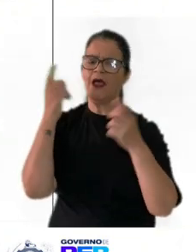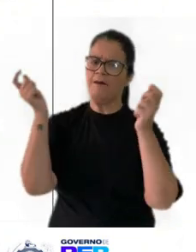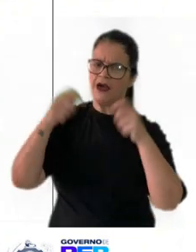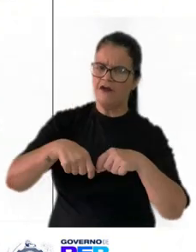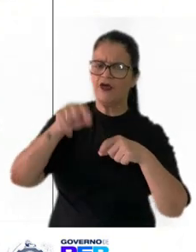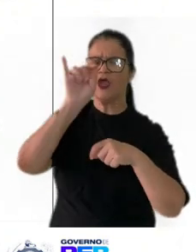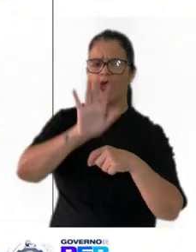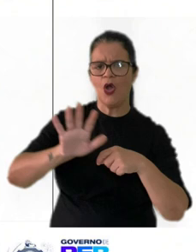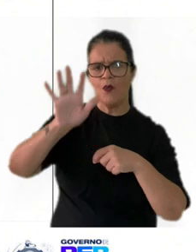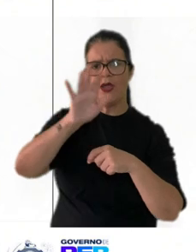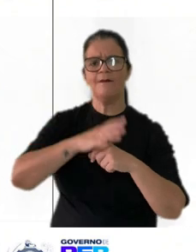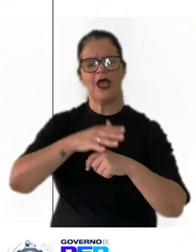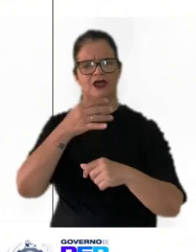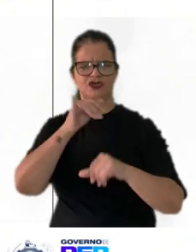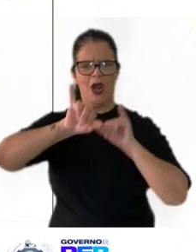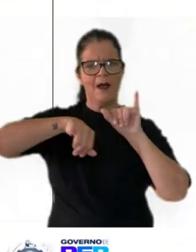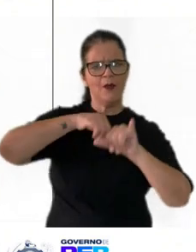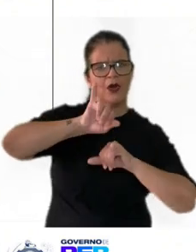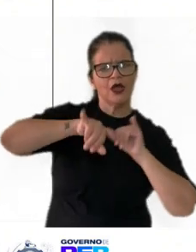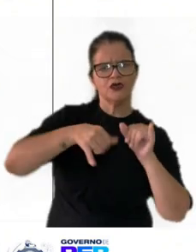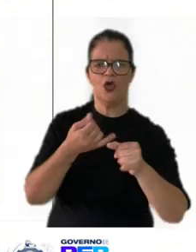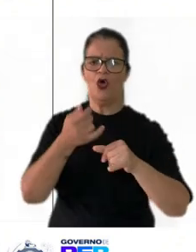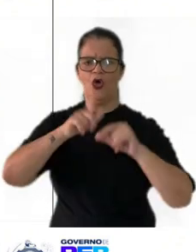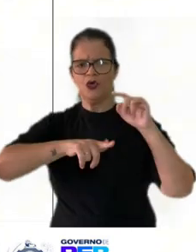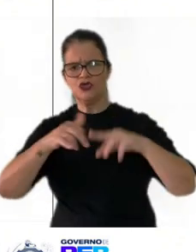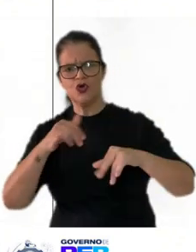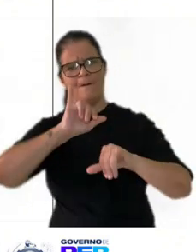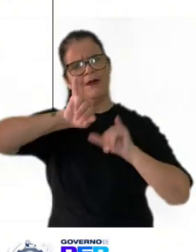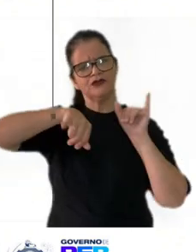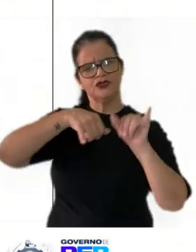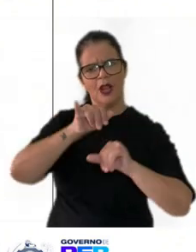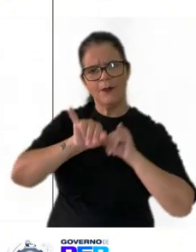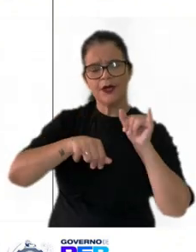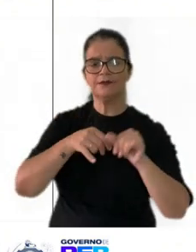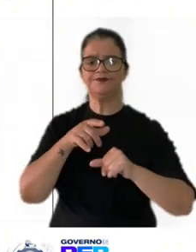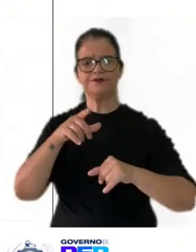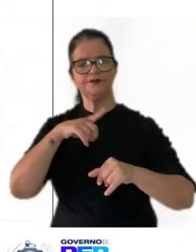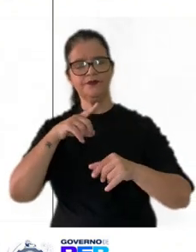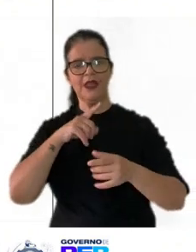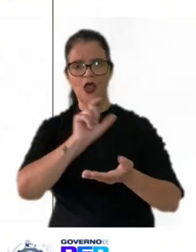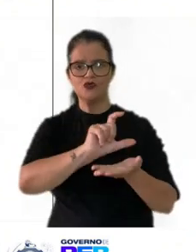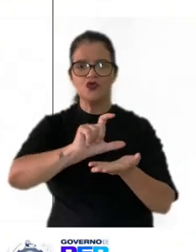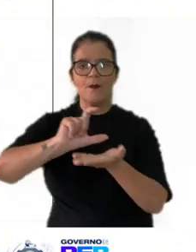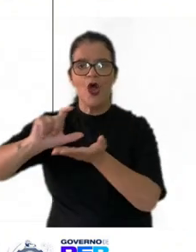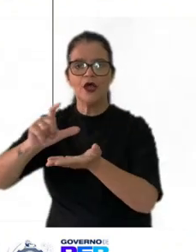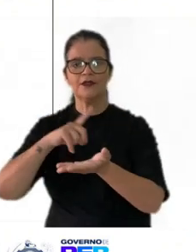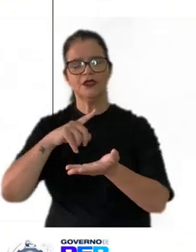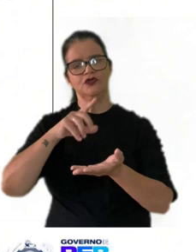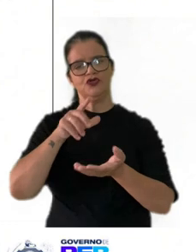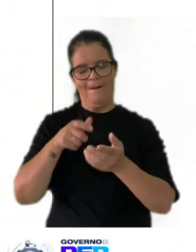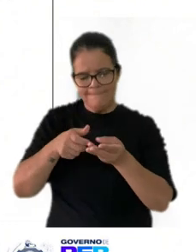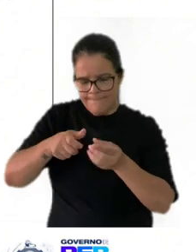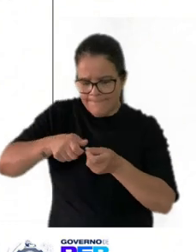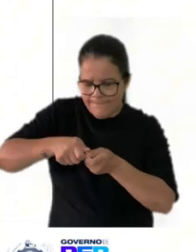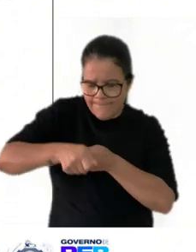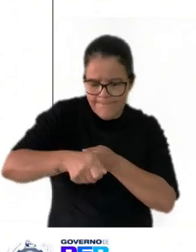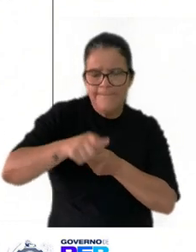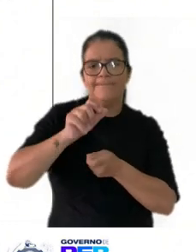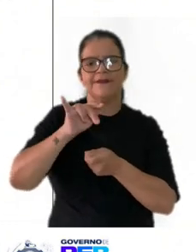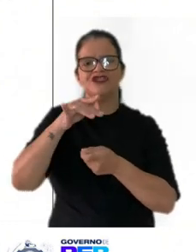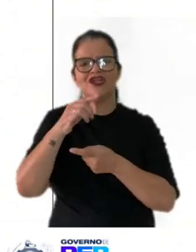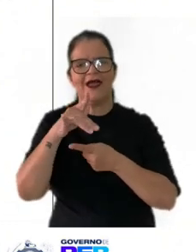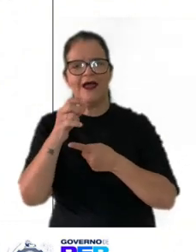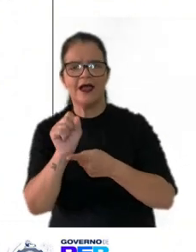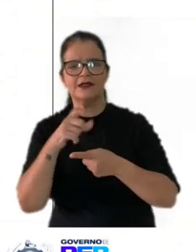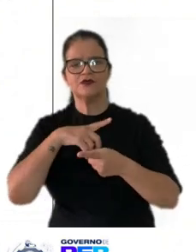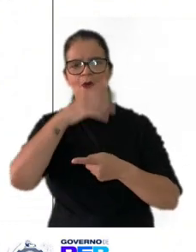aqui a gente tem um laboratório né instrumentos de laboratório aqui uns potinhos umas bisnagas uma pessoa com um jaleco como